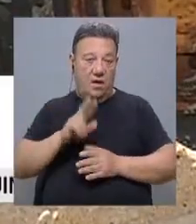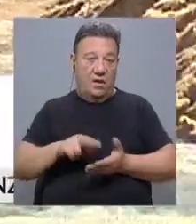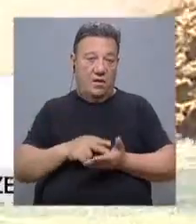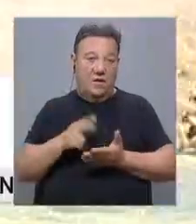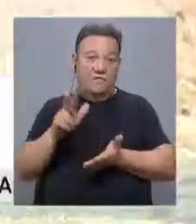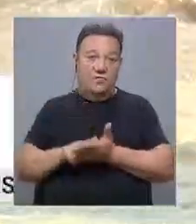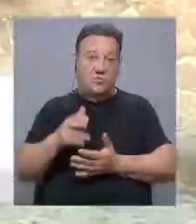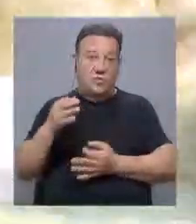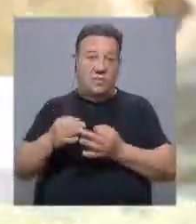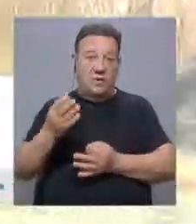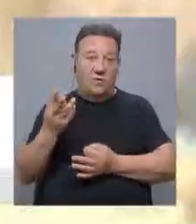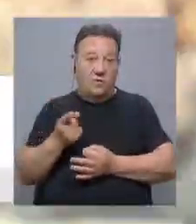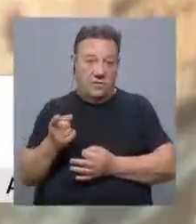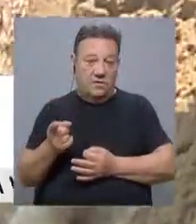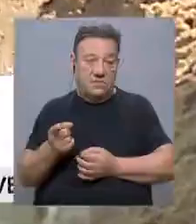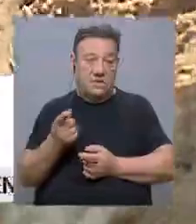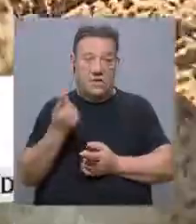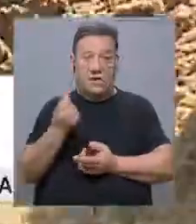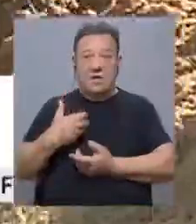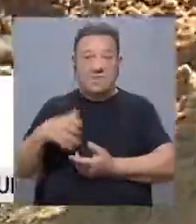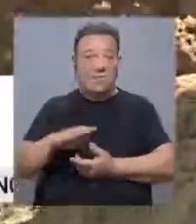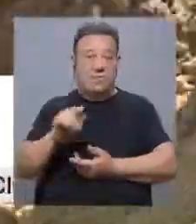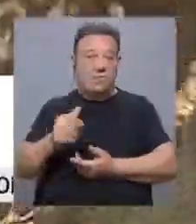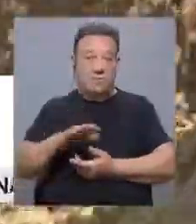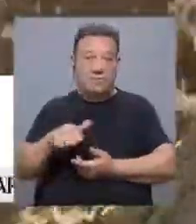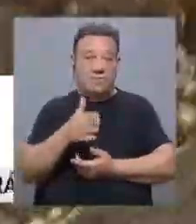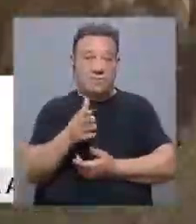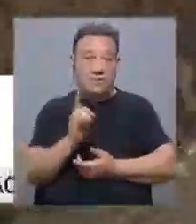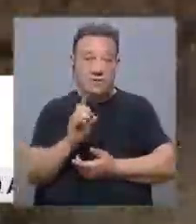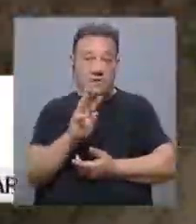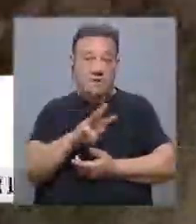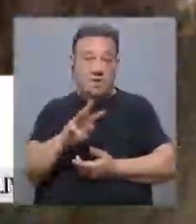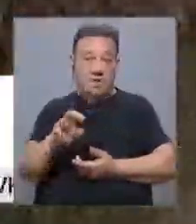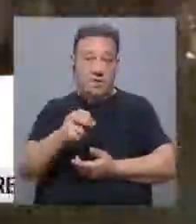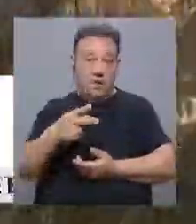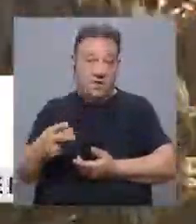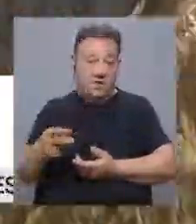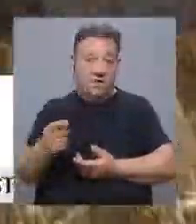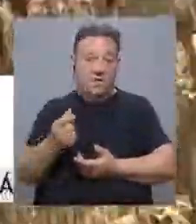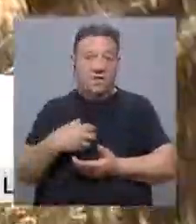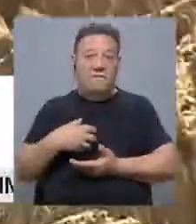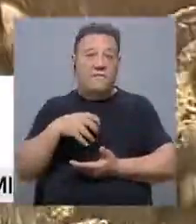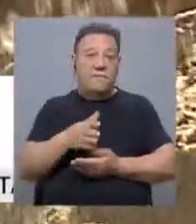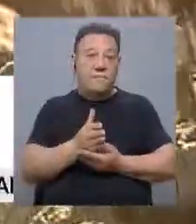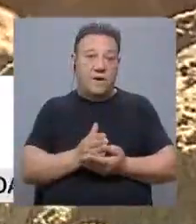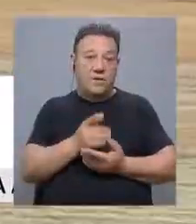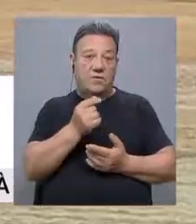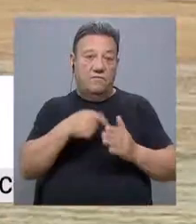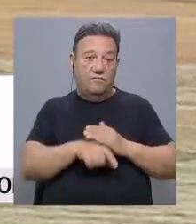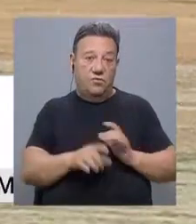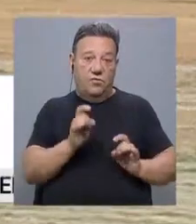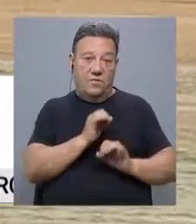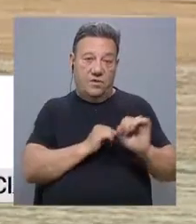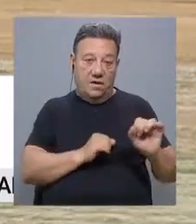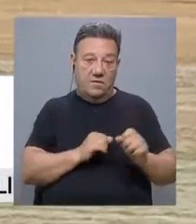visto do Tribunal de Contas. Trata-se de um investimento que custará cerca de 16 milhões de euros, financiado em parte por fundos